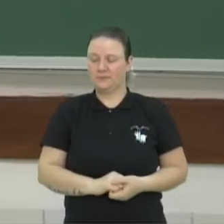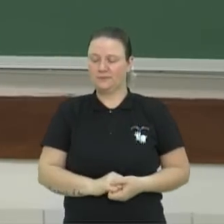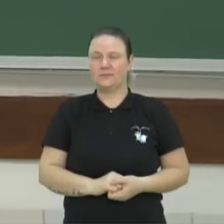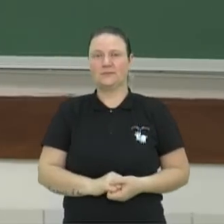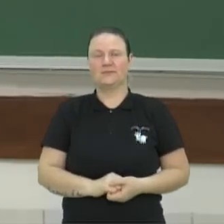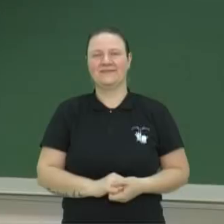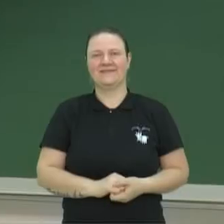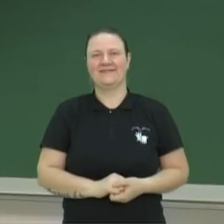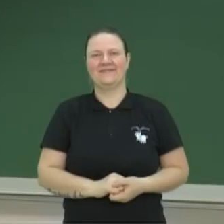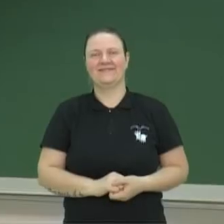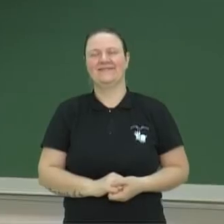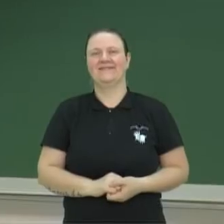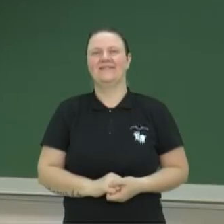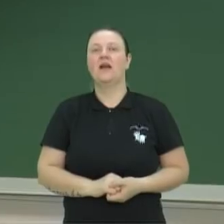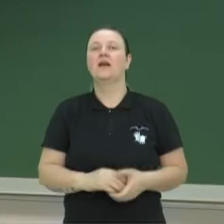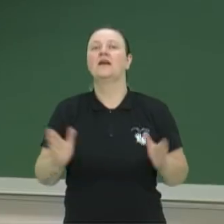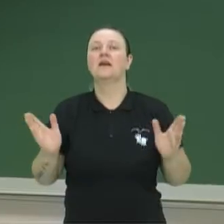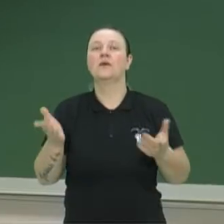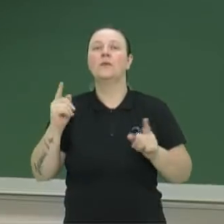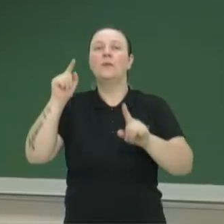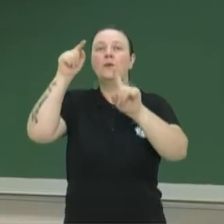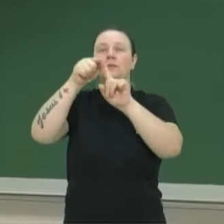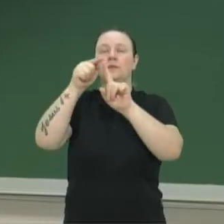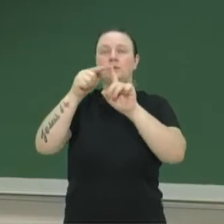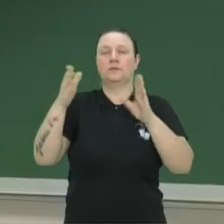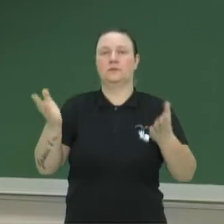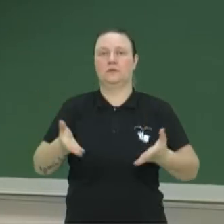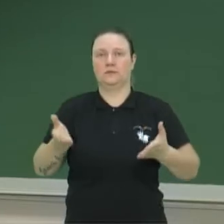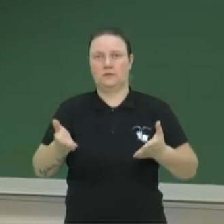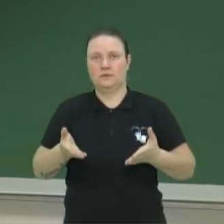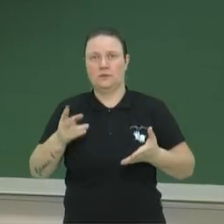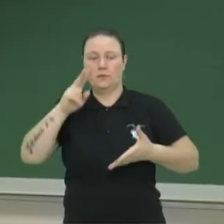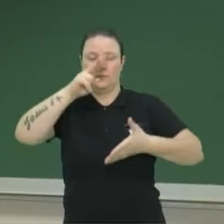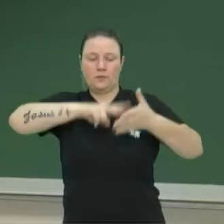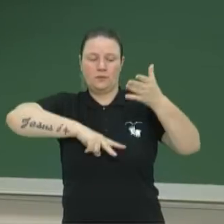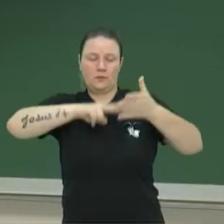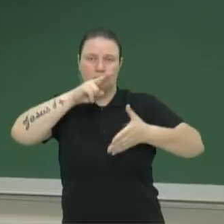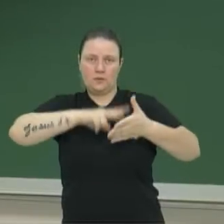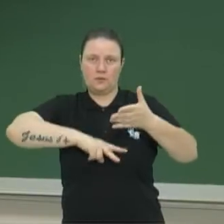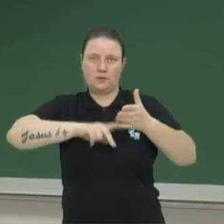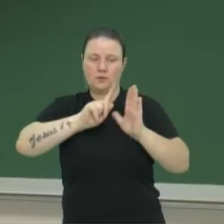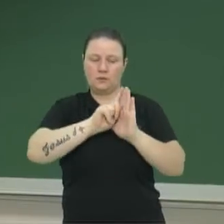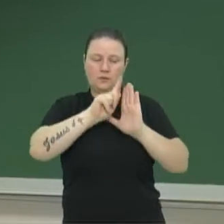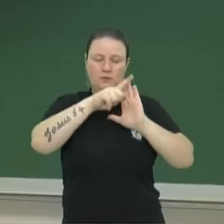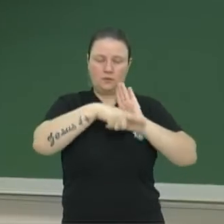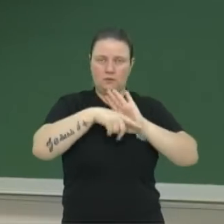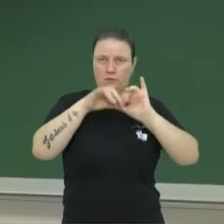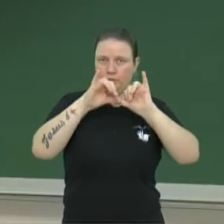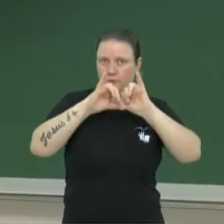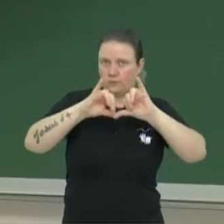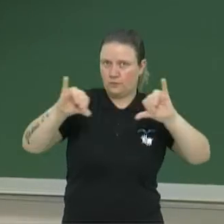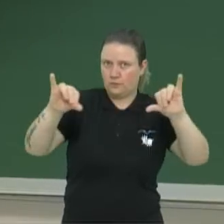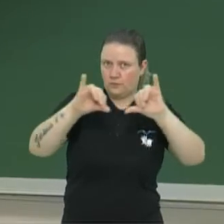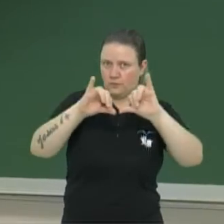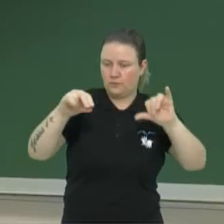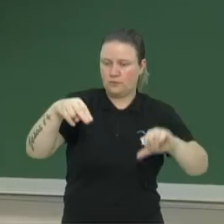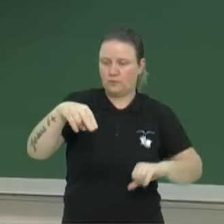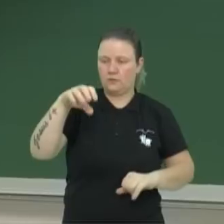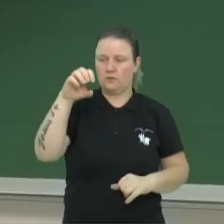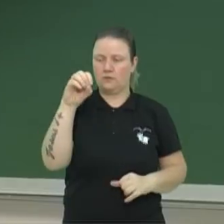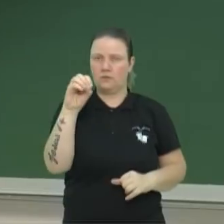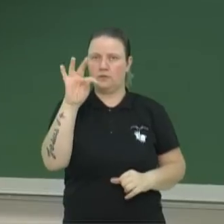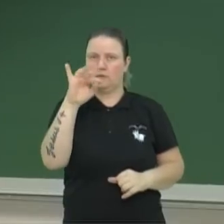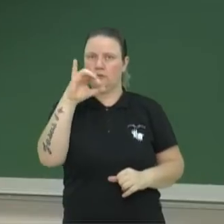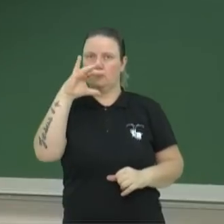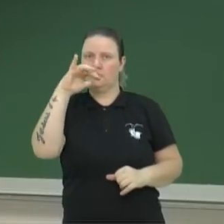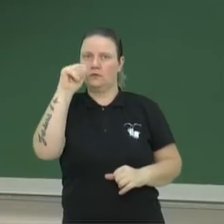comigo. Então, objetivos de hoje, vamos ler então o gênero notícia, certo? Identificar